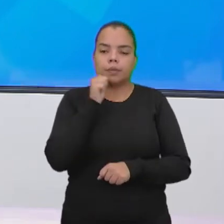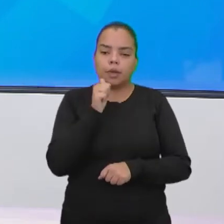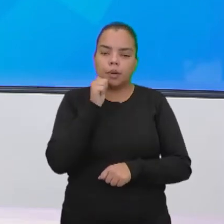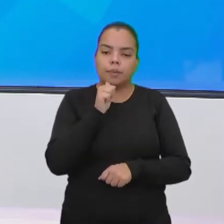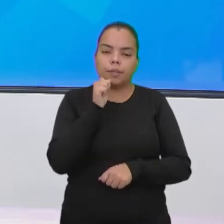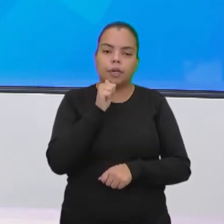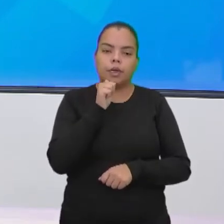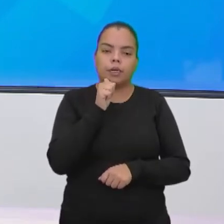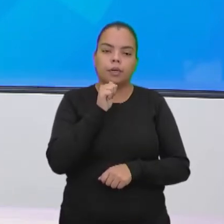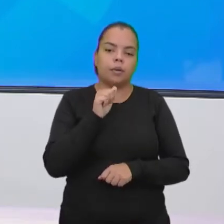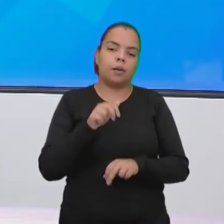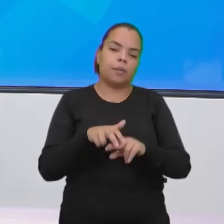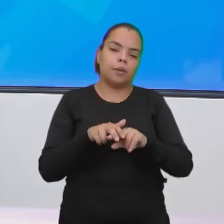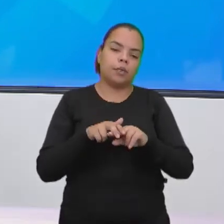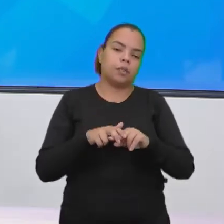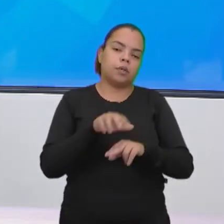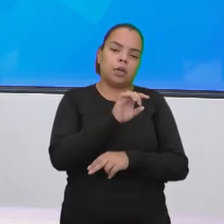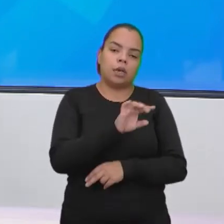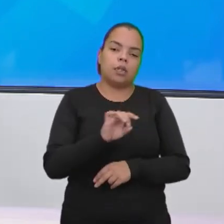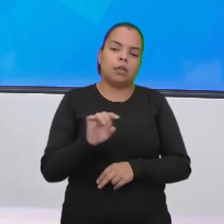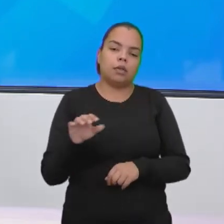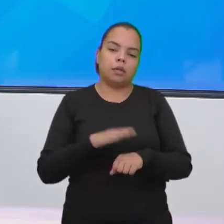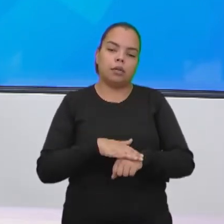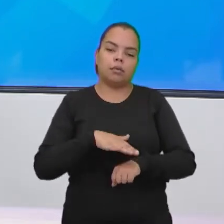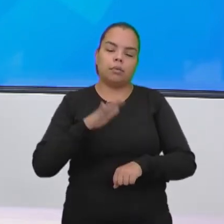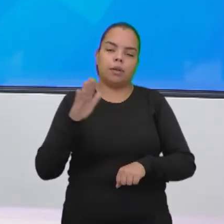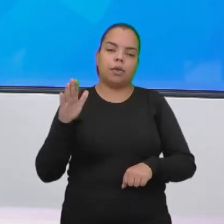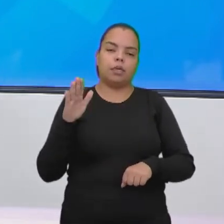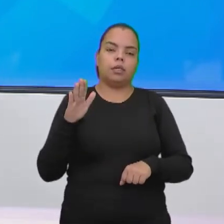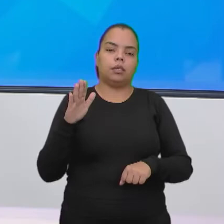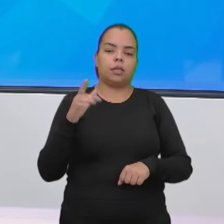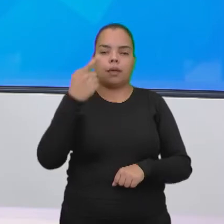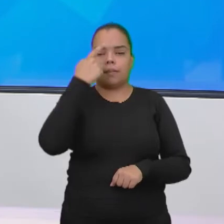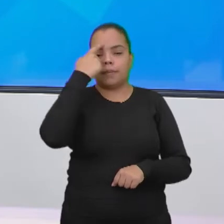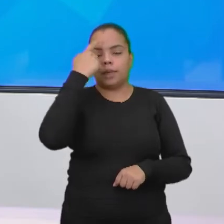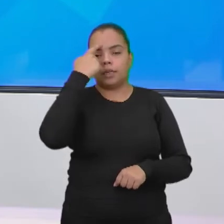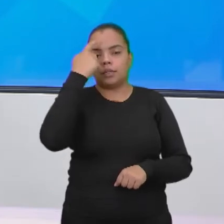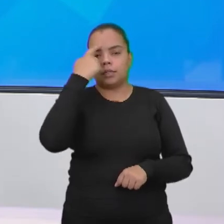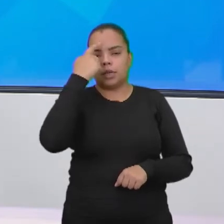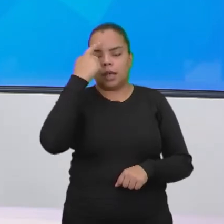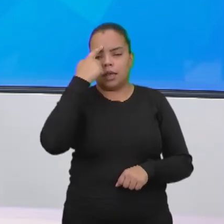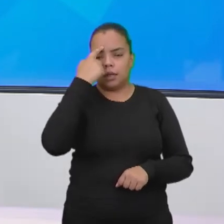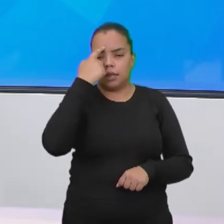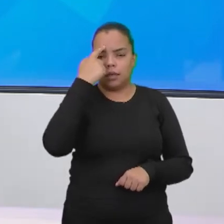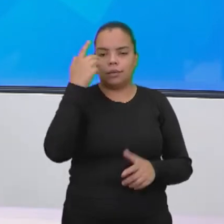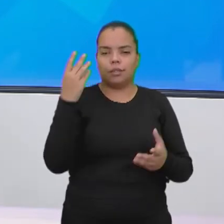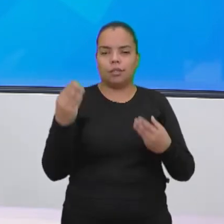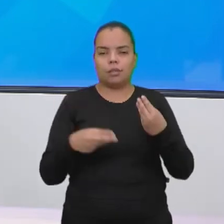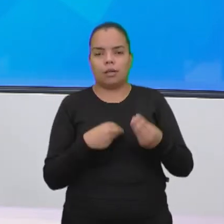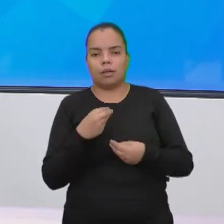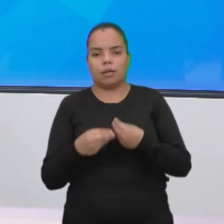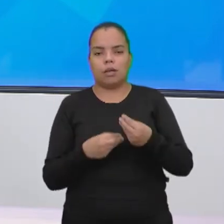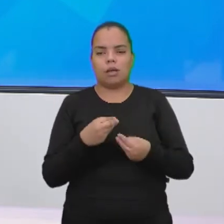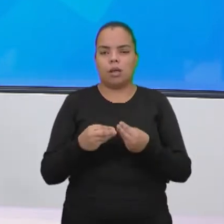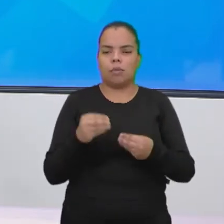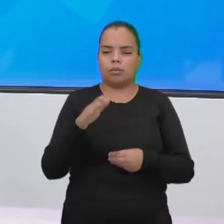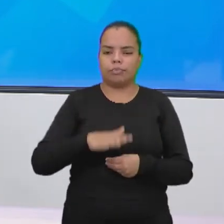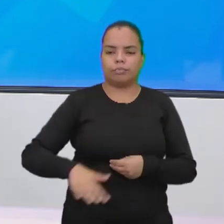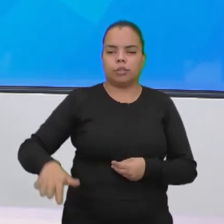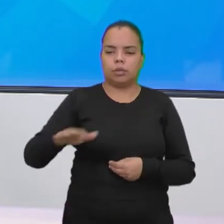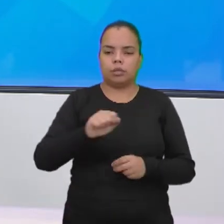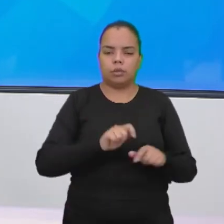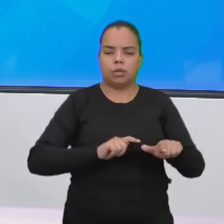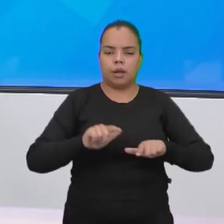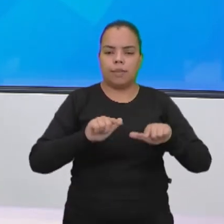Então por isso que cada vez mais tem que se repensar, né, nessas questões aí de meio de trabalho, né?